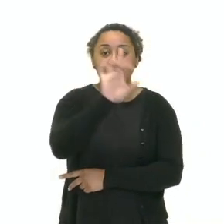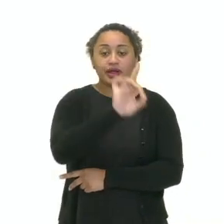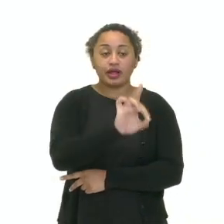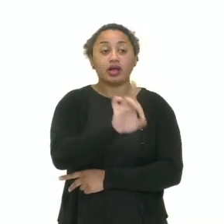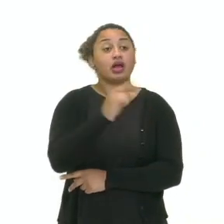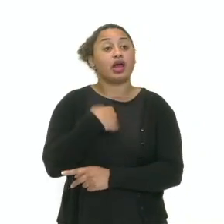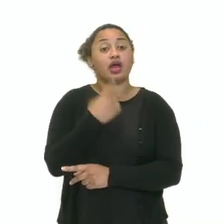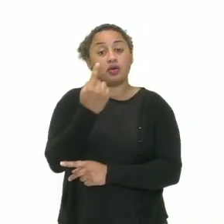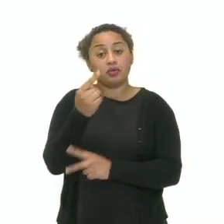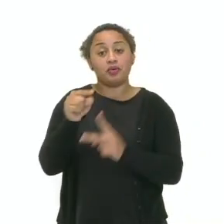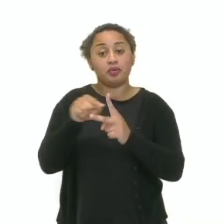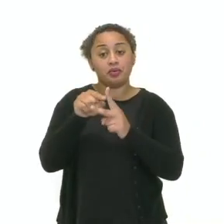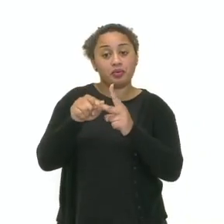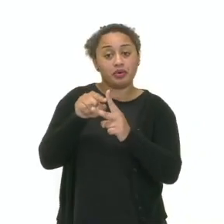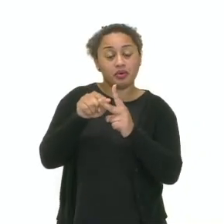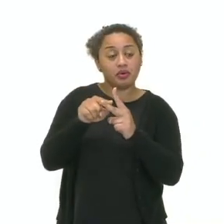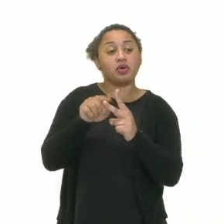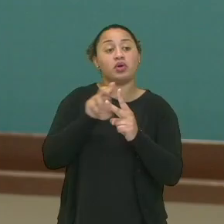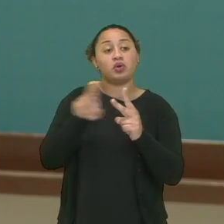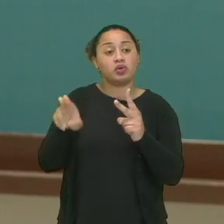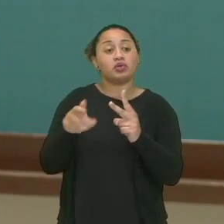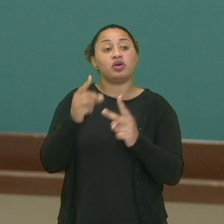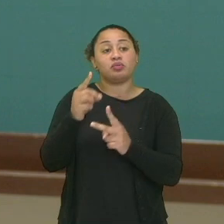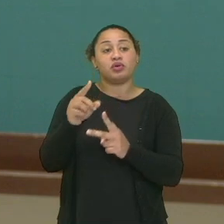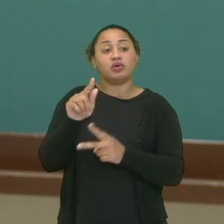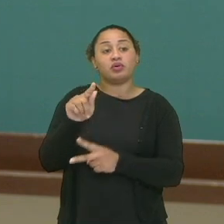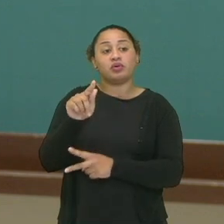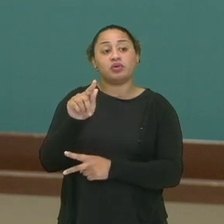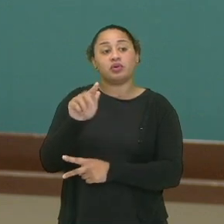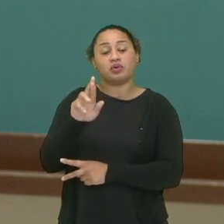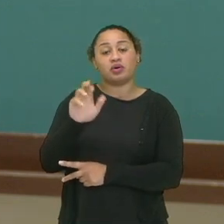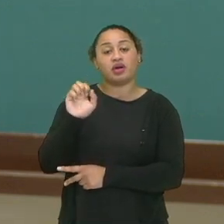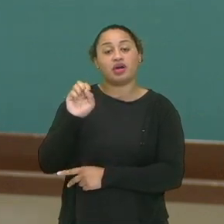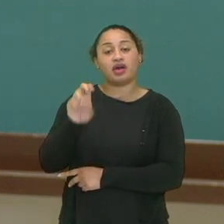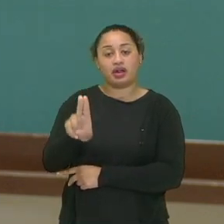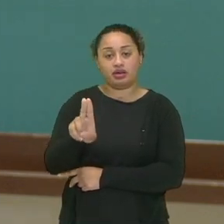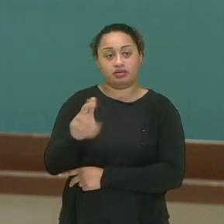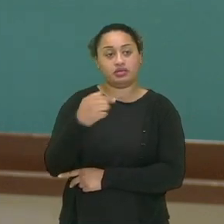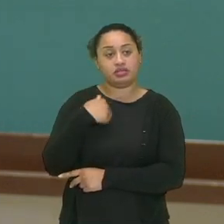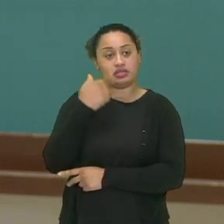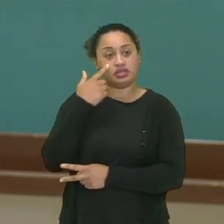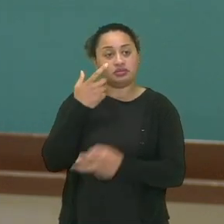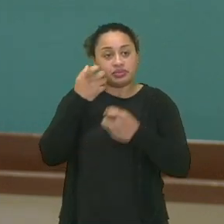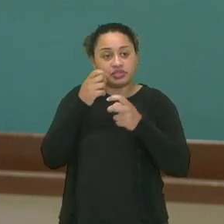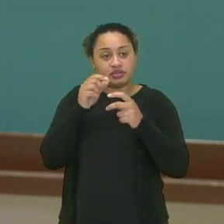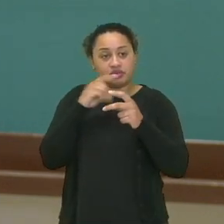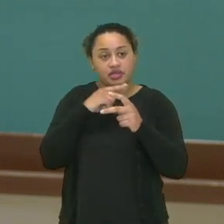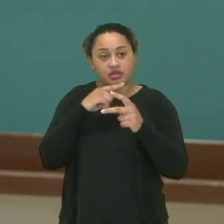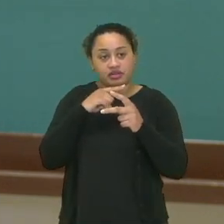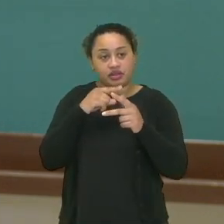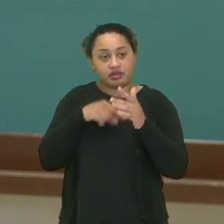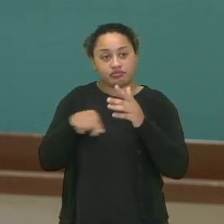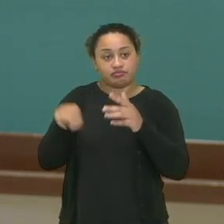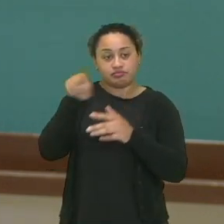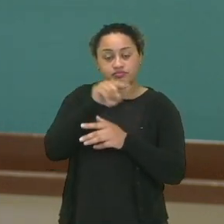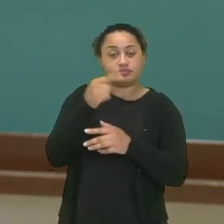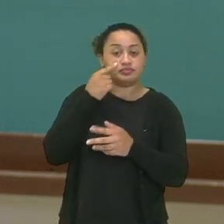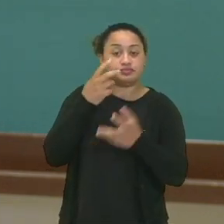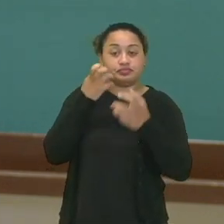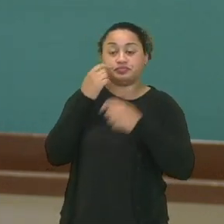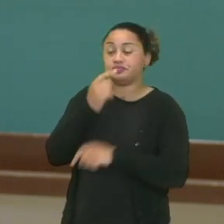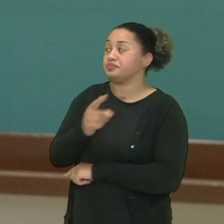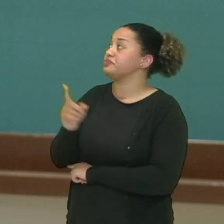um ângulo cuja medida chamamos de 1 grau. Então, se a gente observar, bem aqui no cantinho a gente tem essa circunferência e